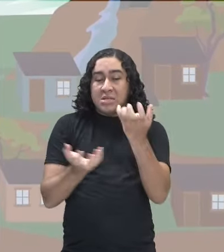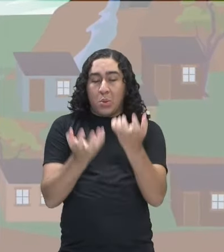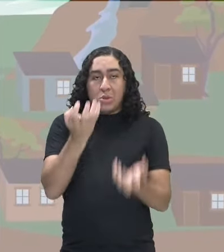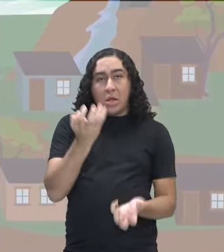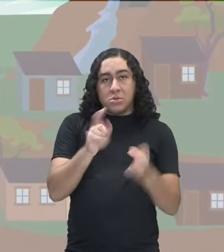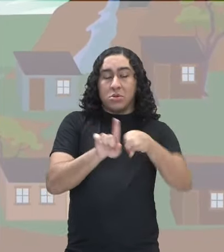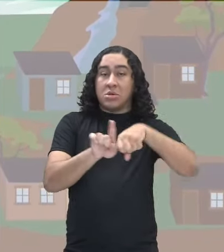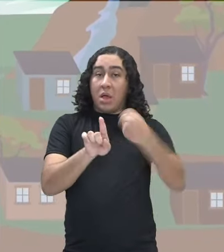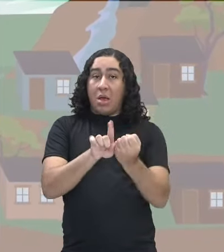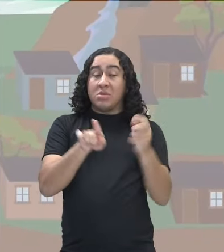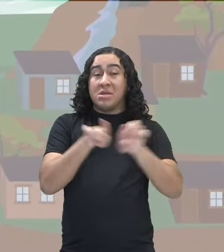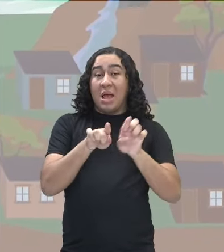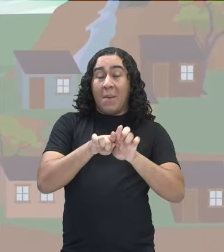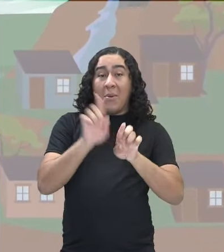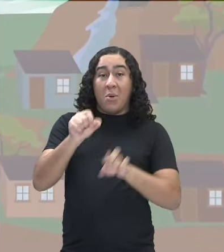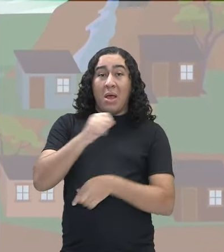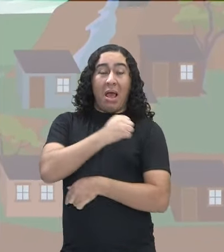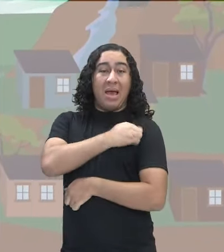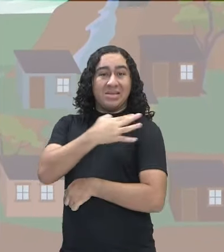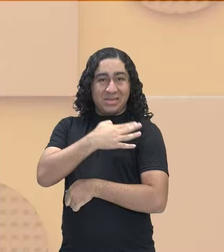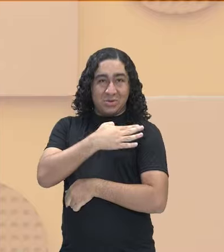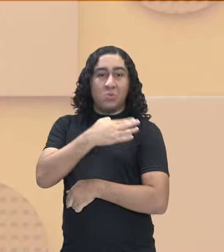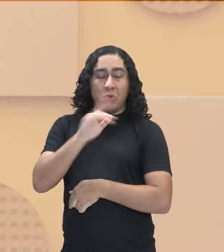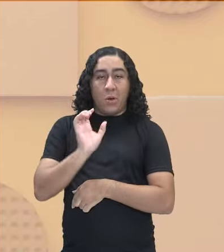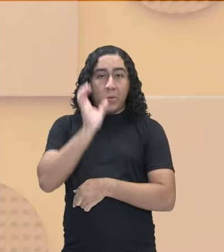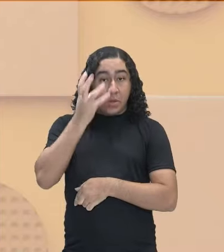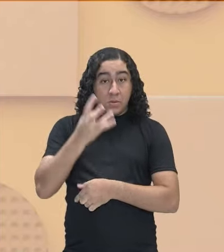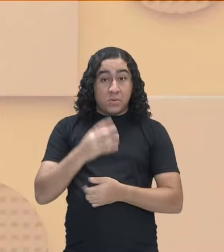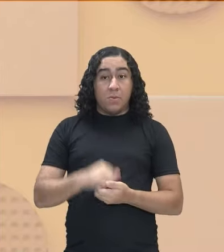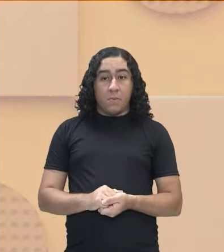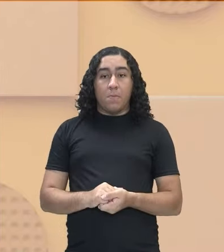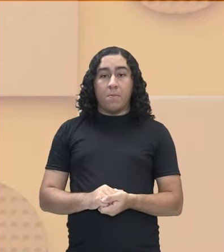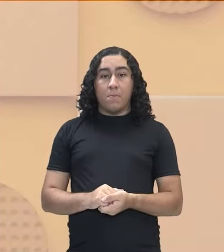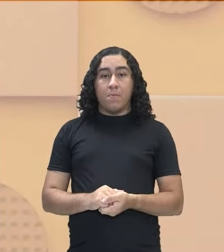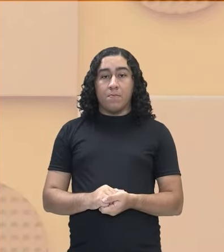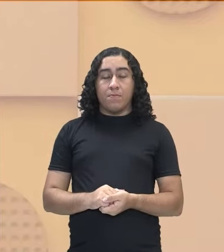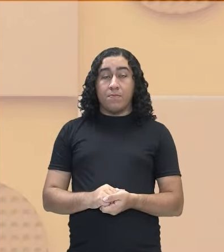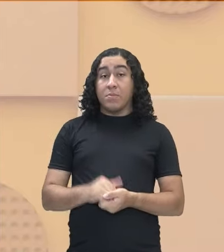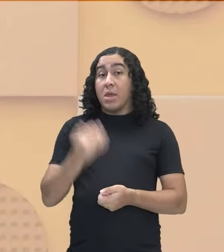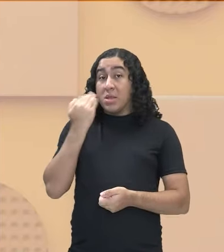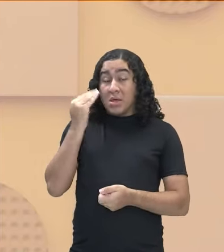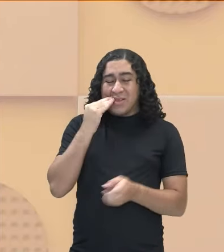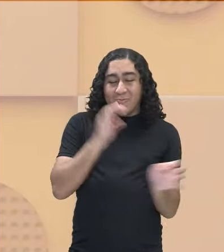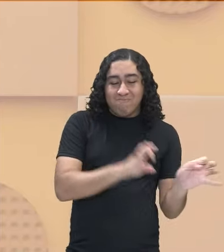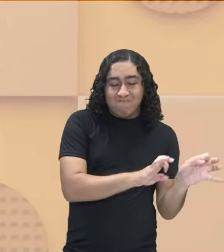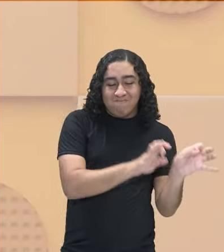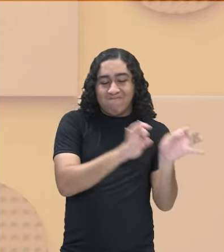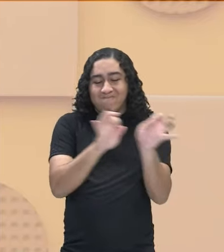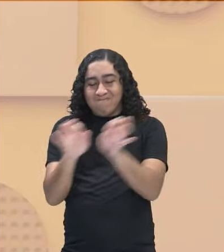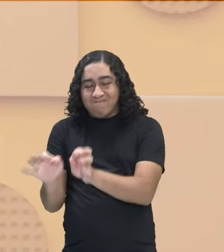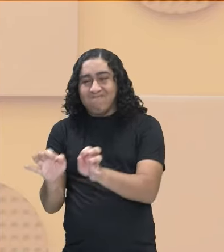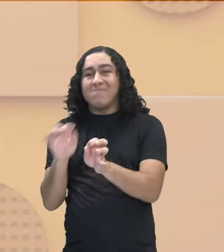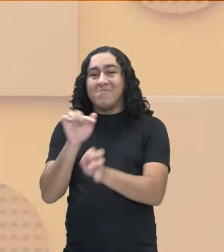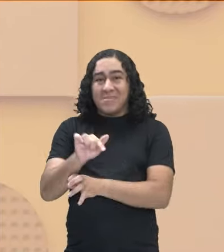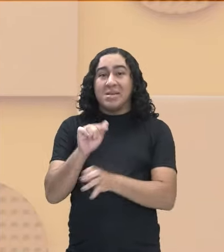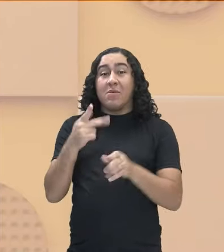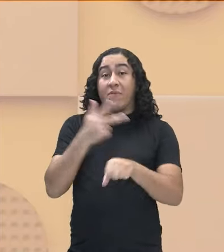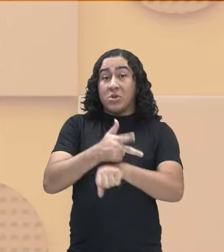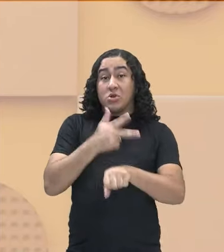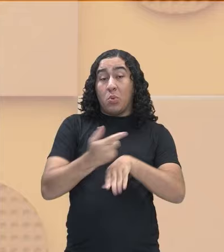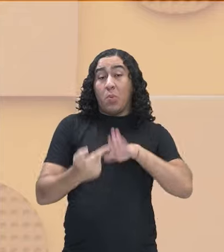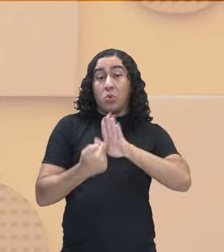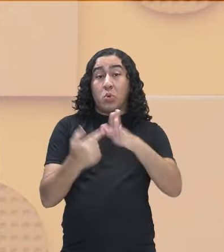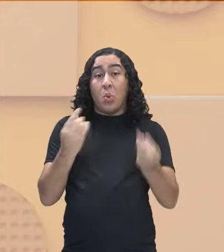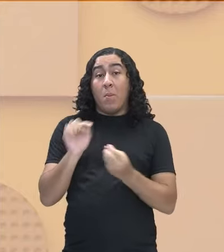sociais e o racismo estrutural conseguiram compreender visualizar através do nosso vídeo aqui como